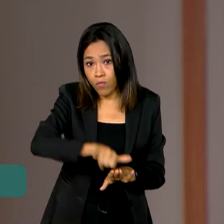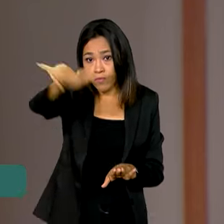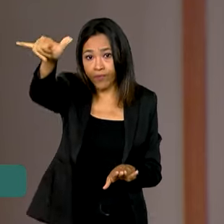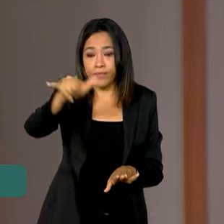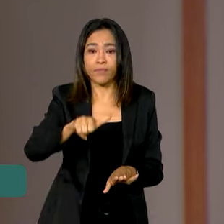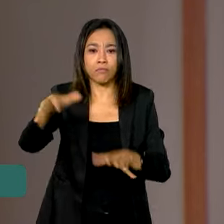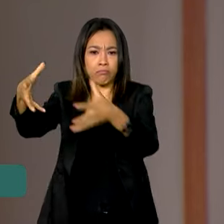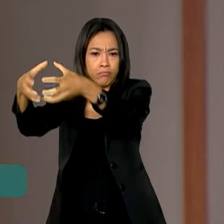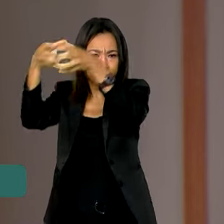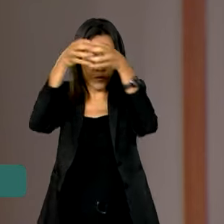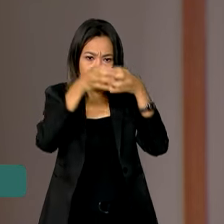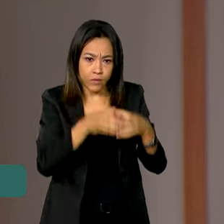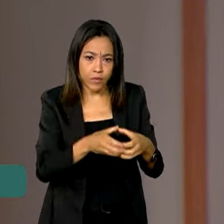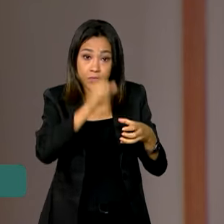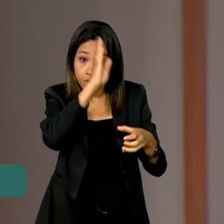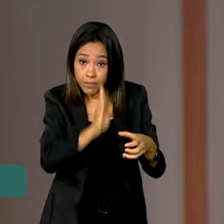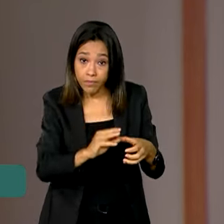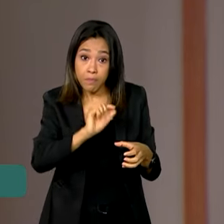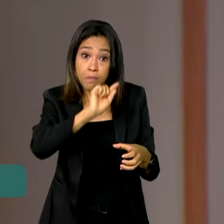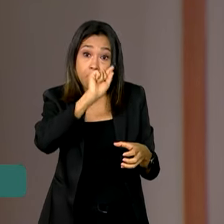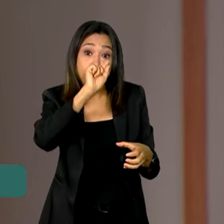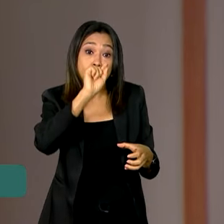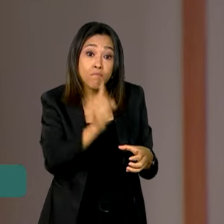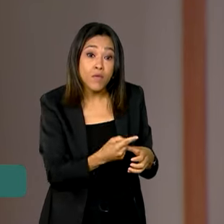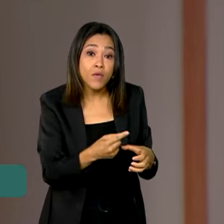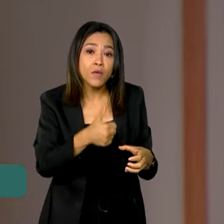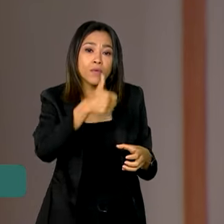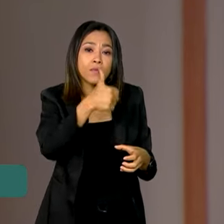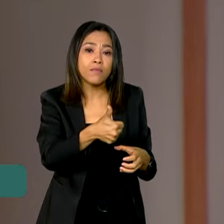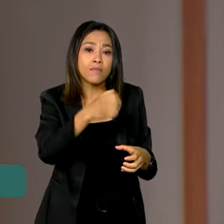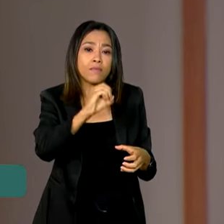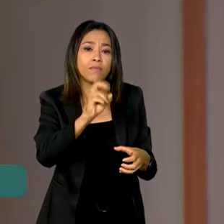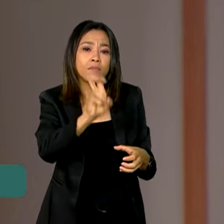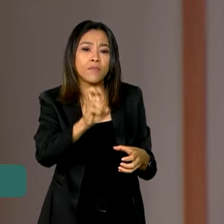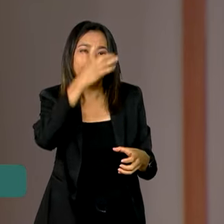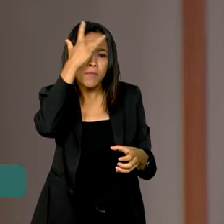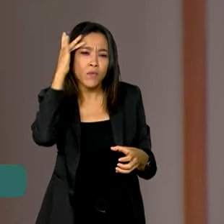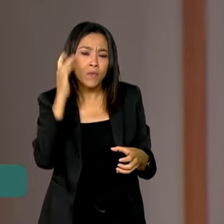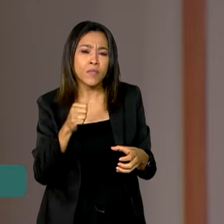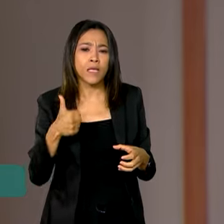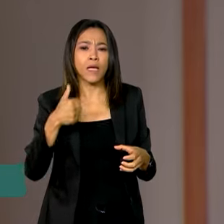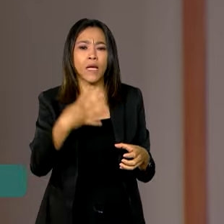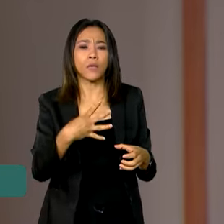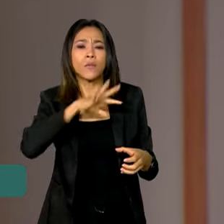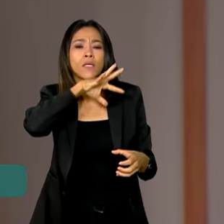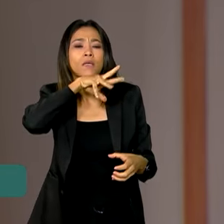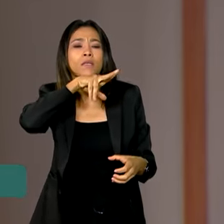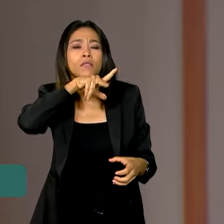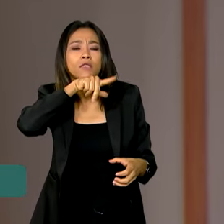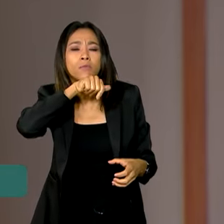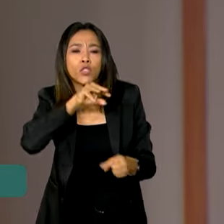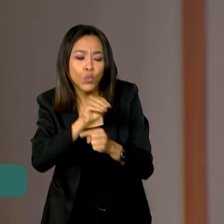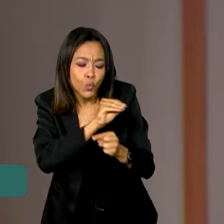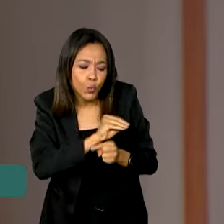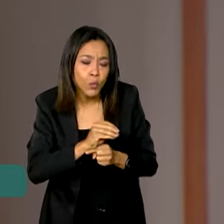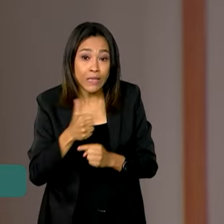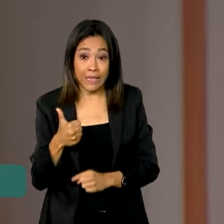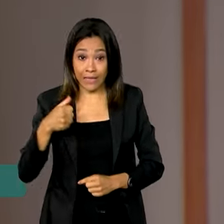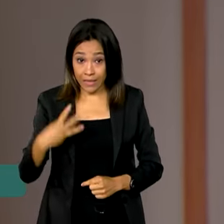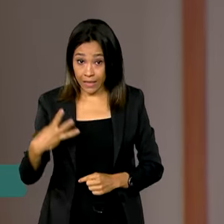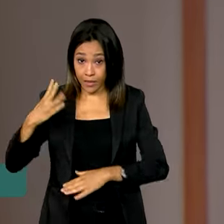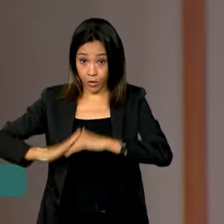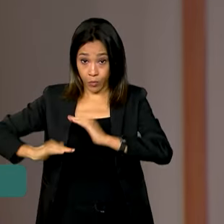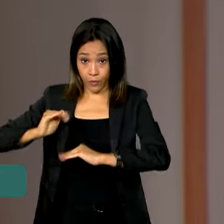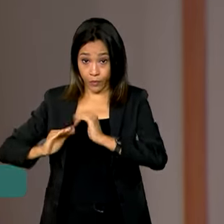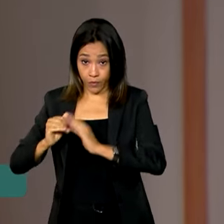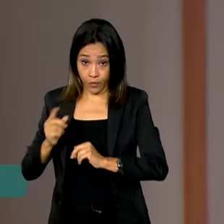Brasileira trouxeram ao Brasil 1.105 pessoas e 14 animais de estimação. Composta por 13